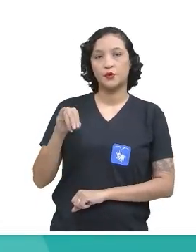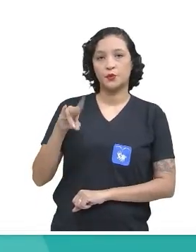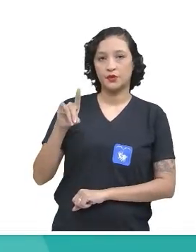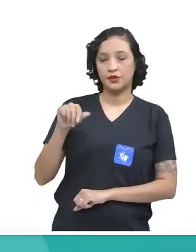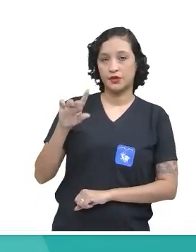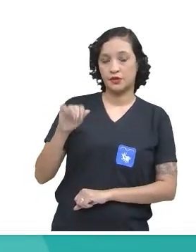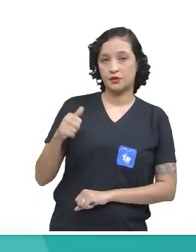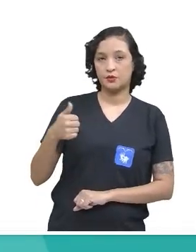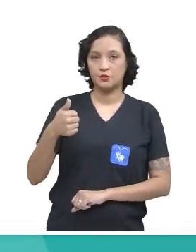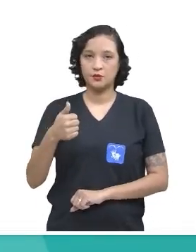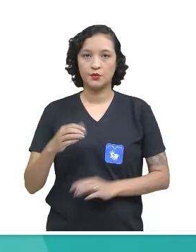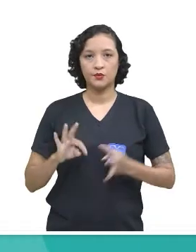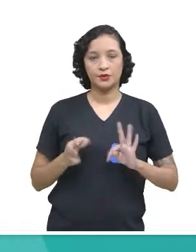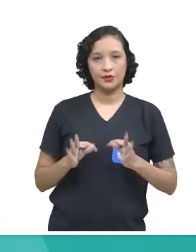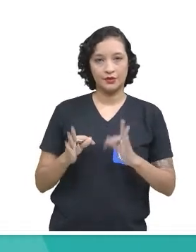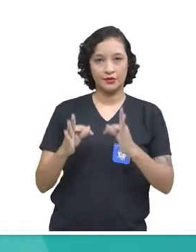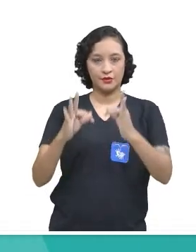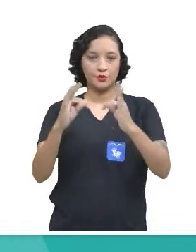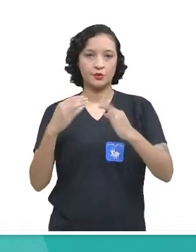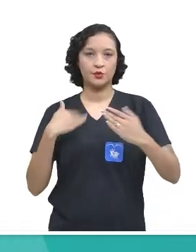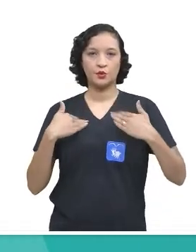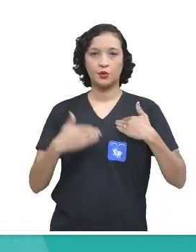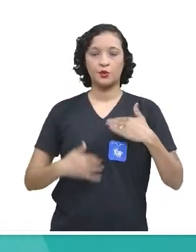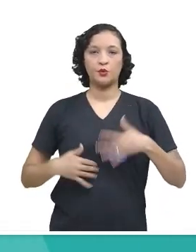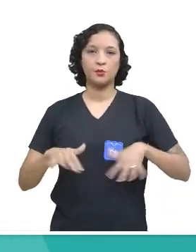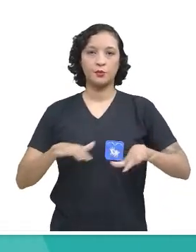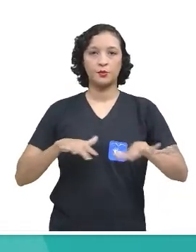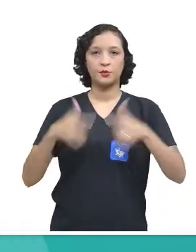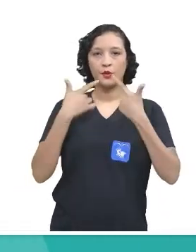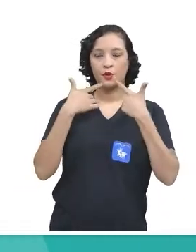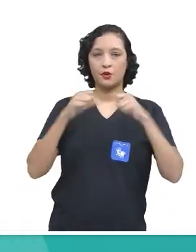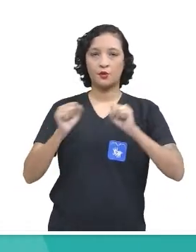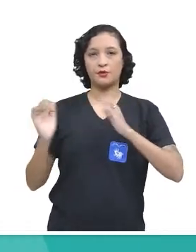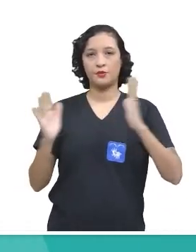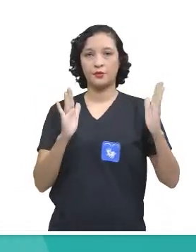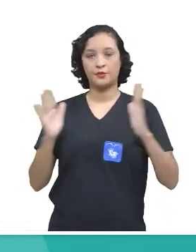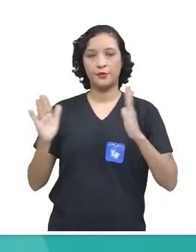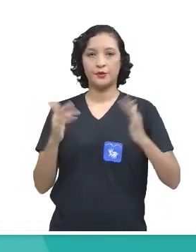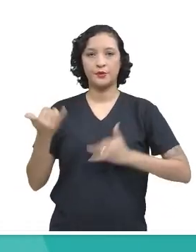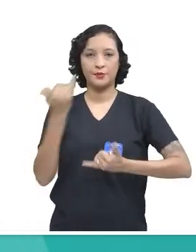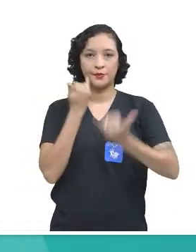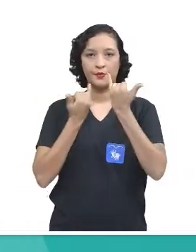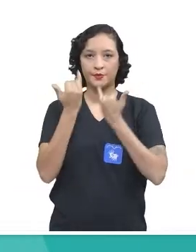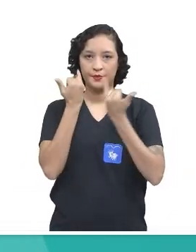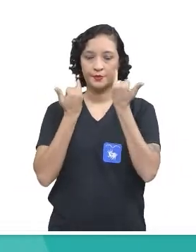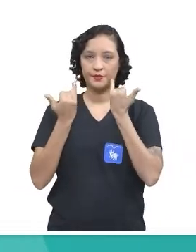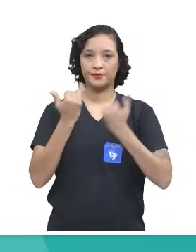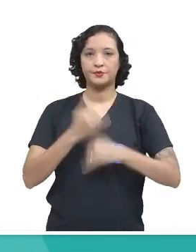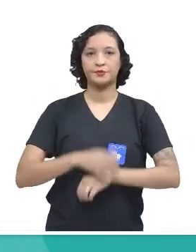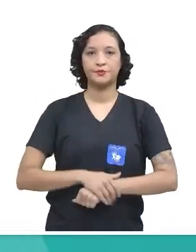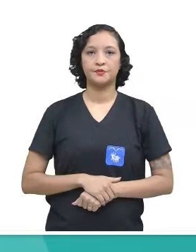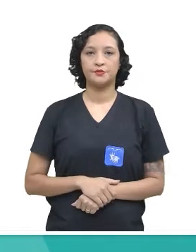Unidade 1, Tecnologia, Corpo, Movimento e Linguagem na Era da Informação.